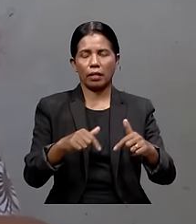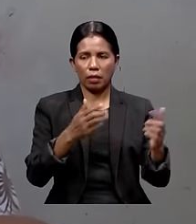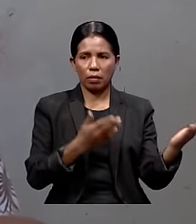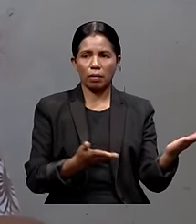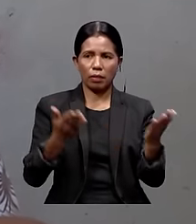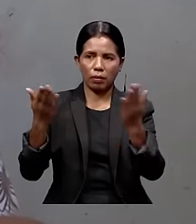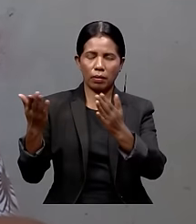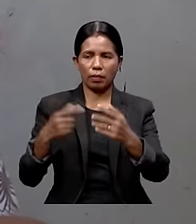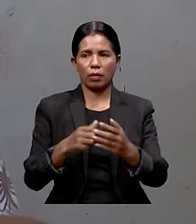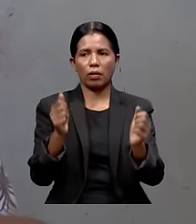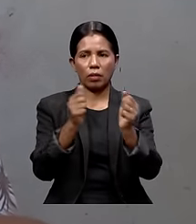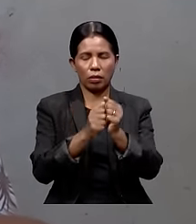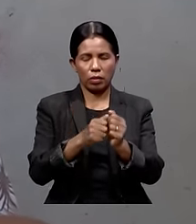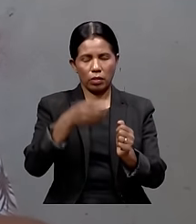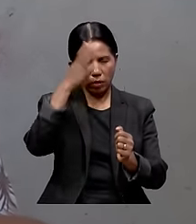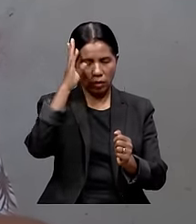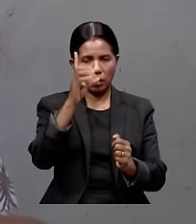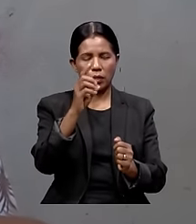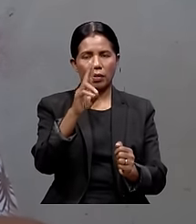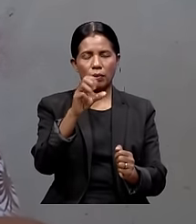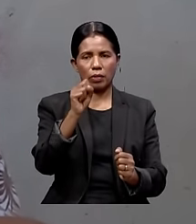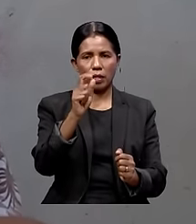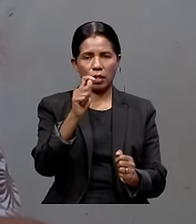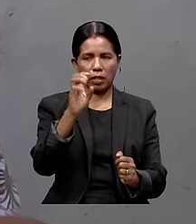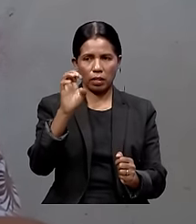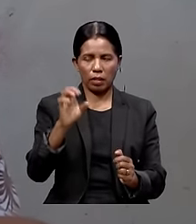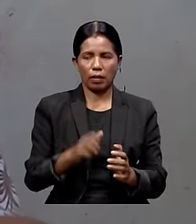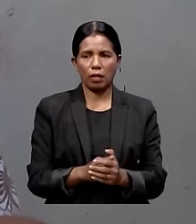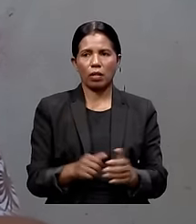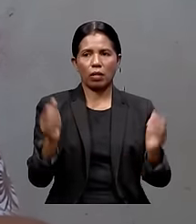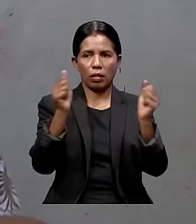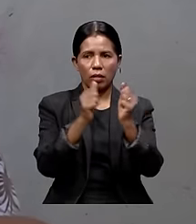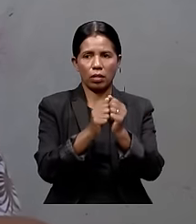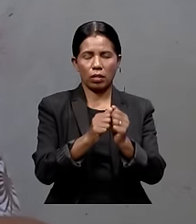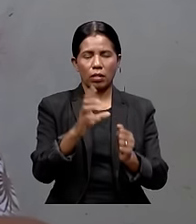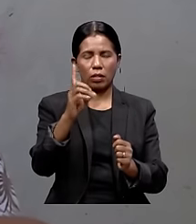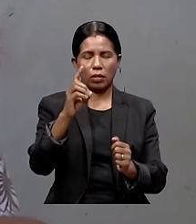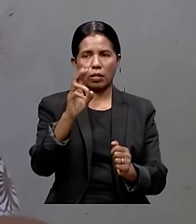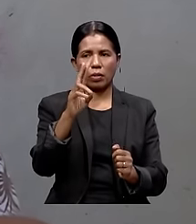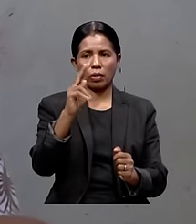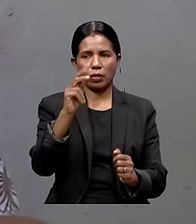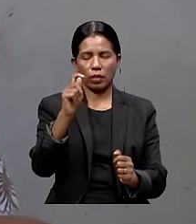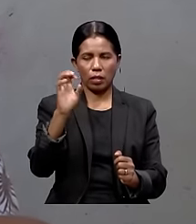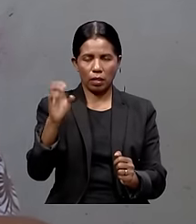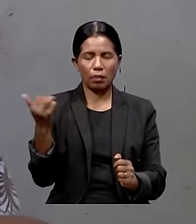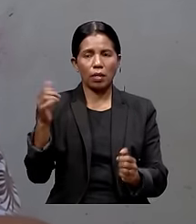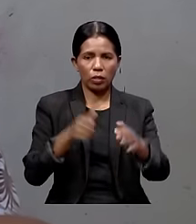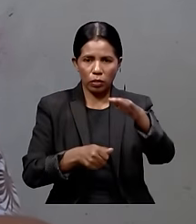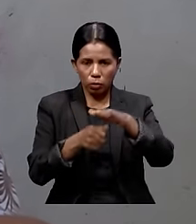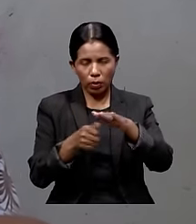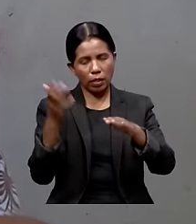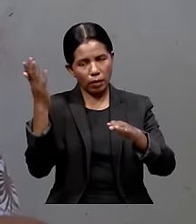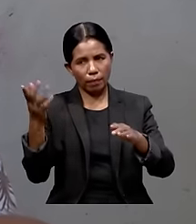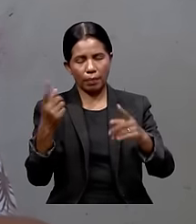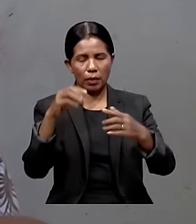bai hone ba ne ne Jose Duarte da Cruz Oitula ota dona Dorteia si ari uma ba suori hene ba ori